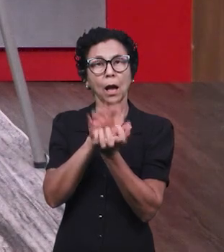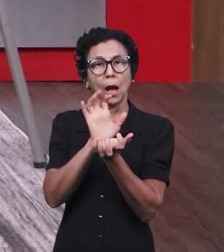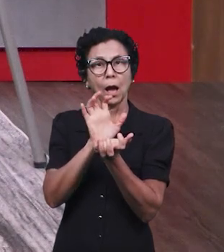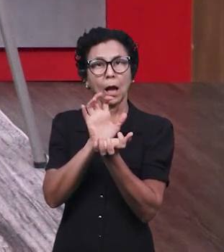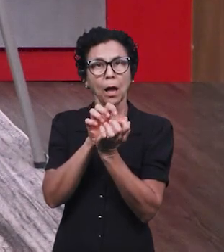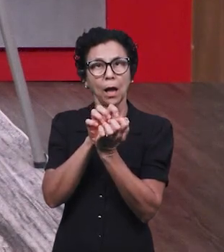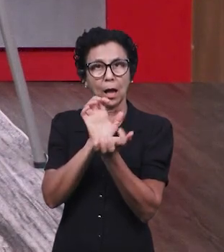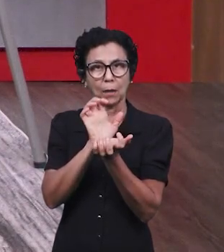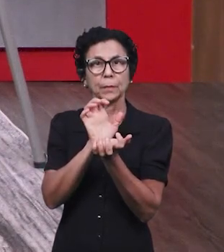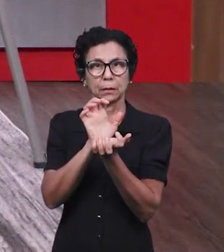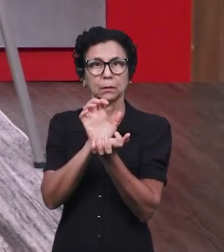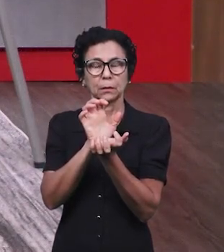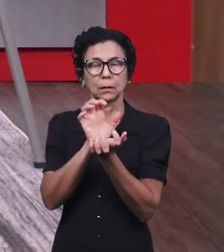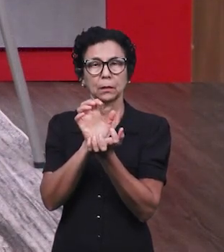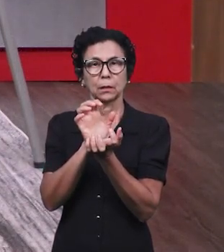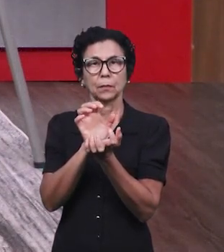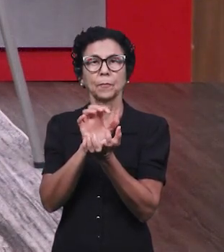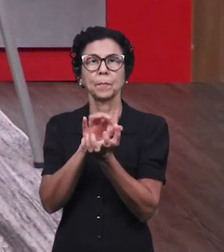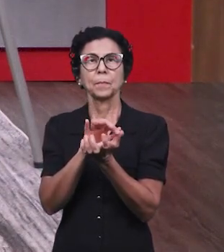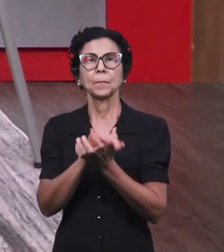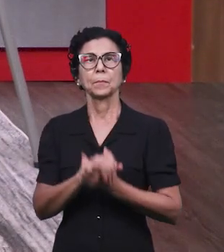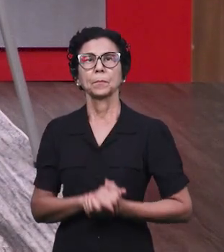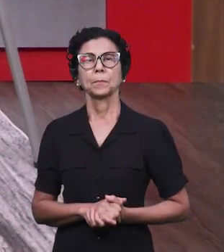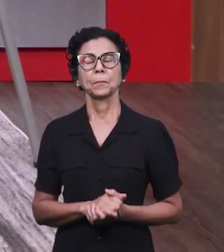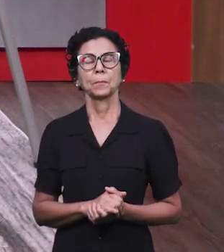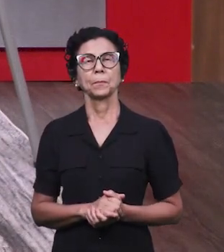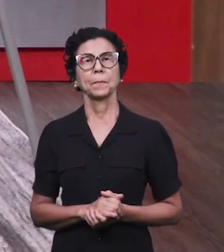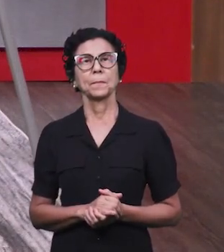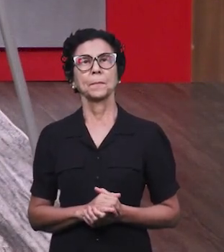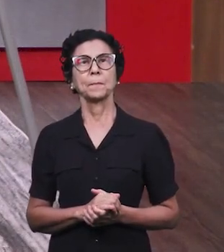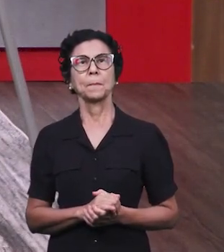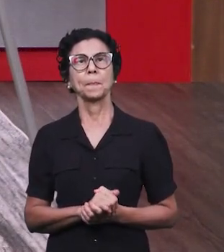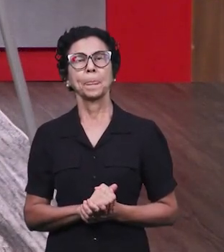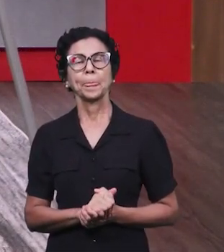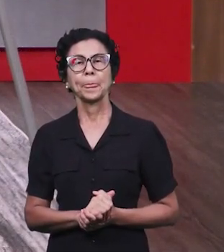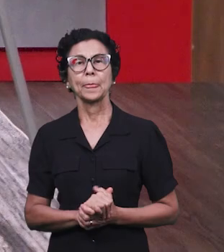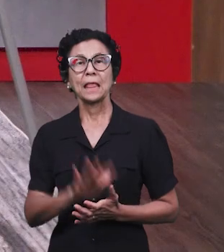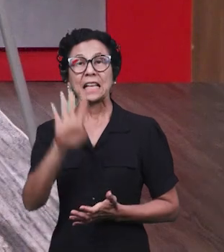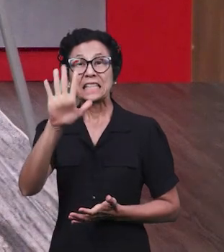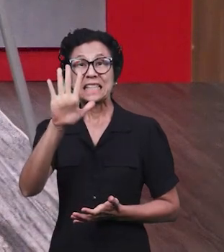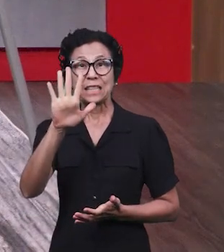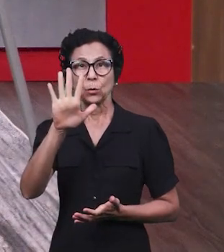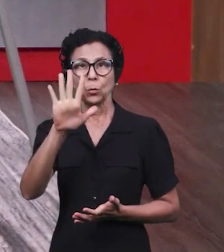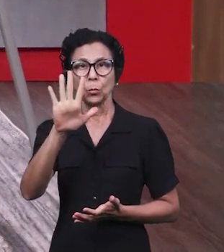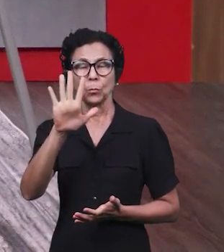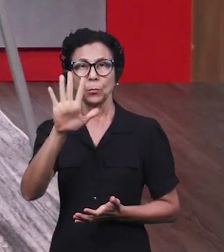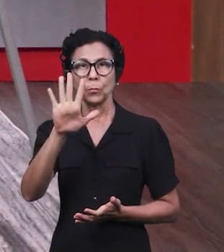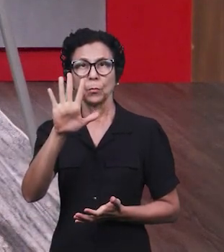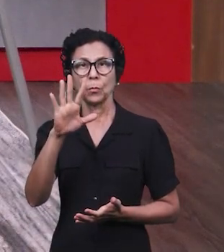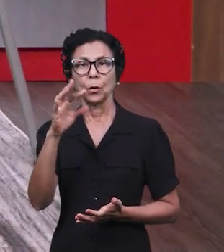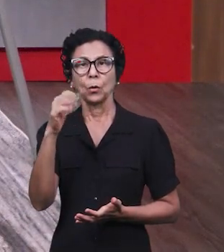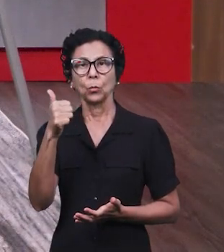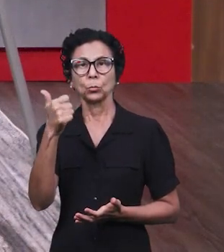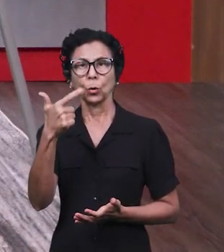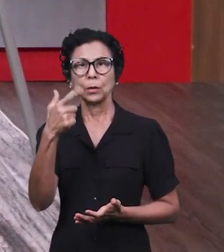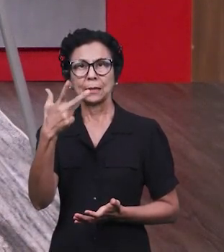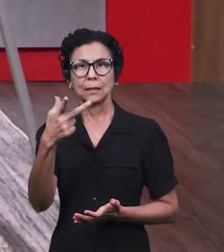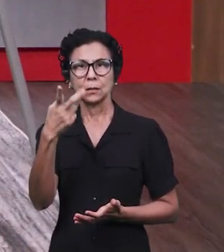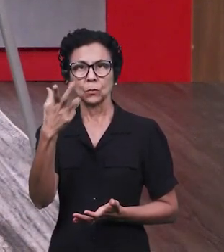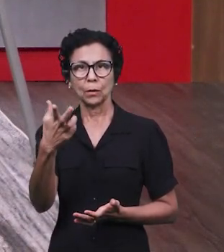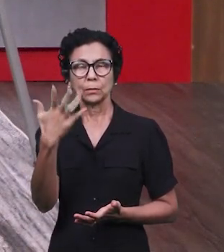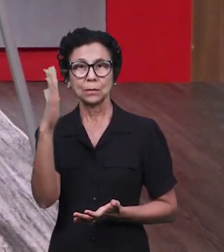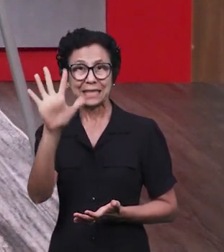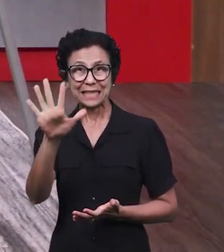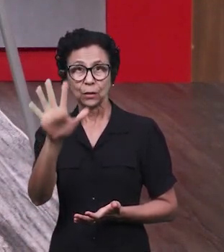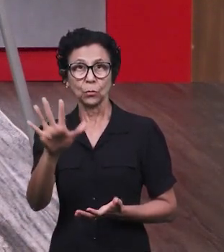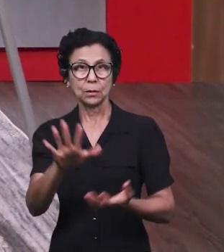você colocou ela virada para baixo, você vai dar 5 tapas, né? Que a gente fala tapotagem, 5 tapas entre a